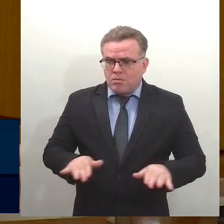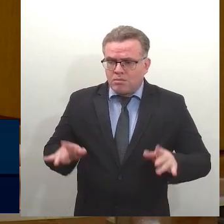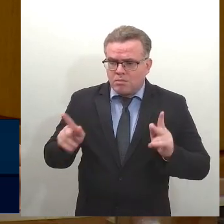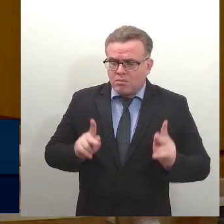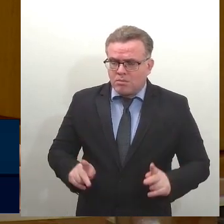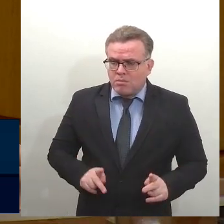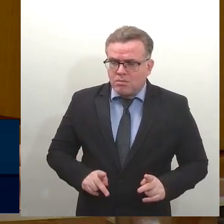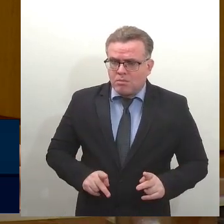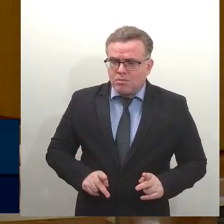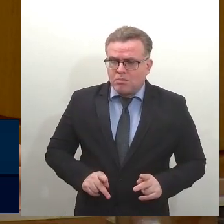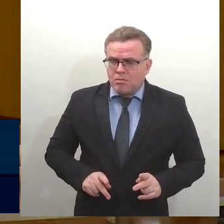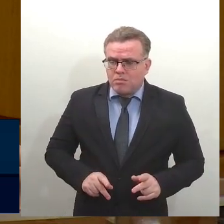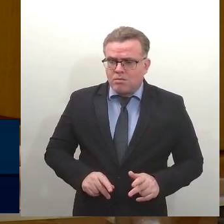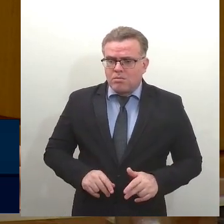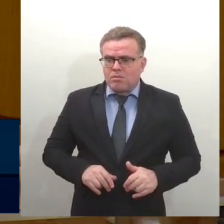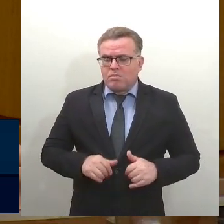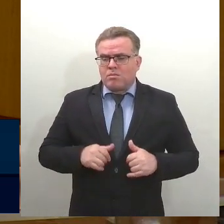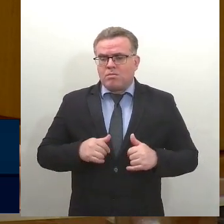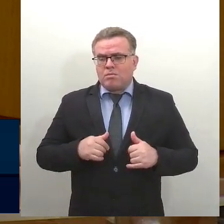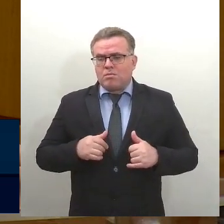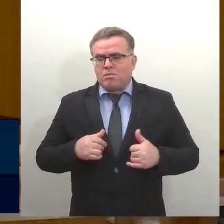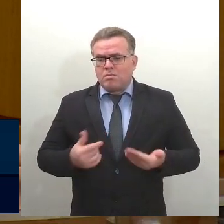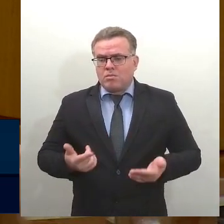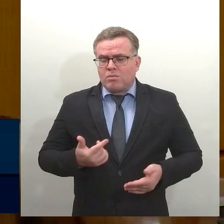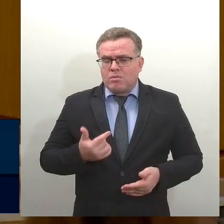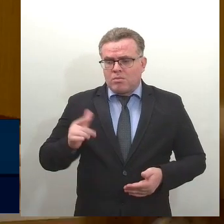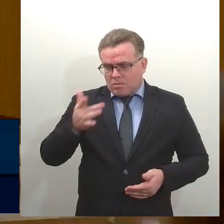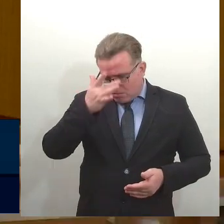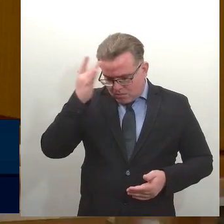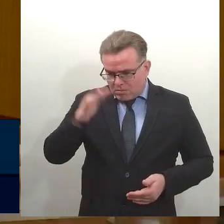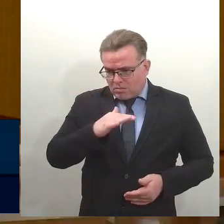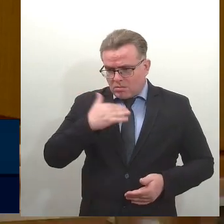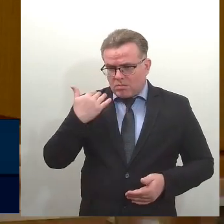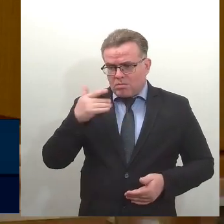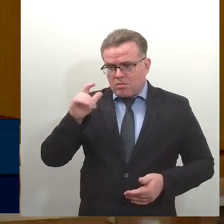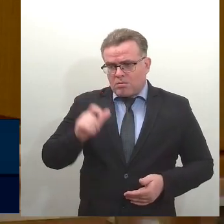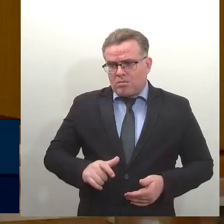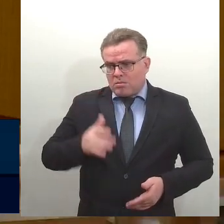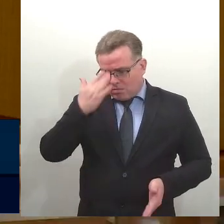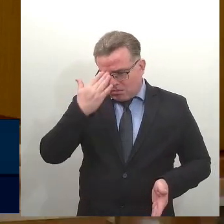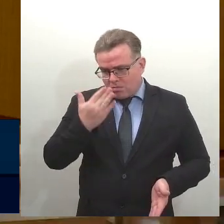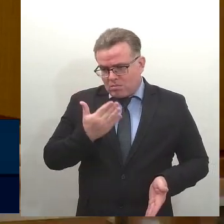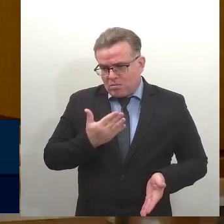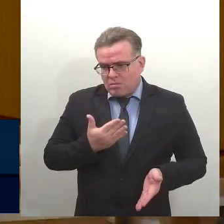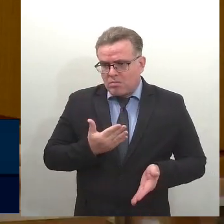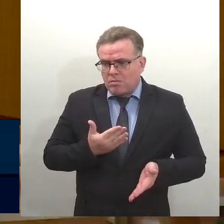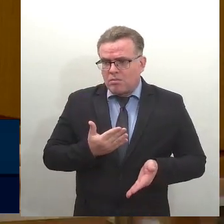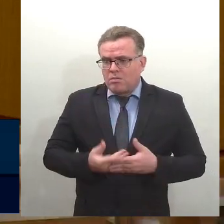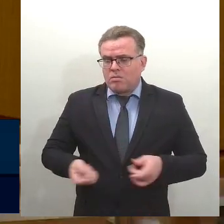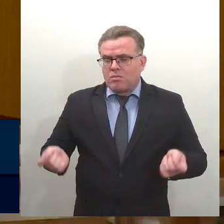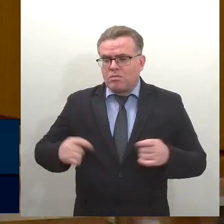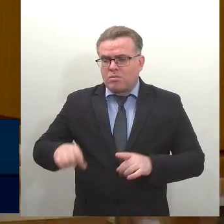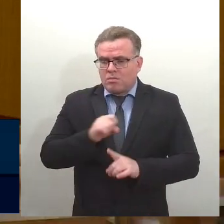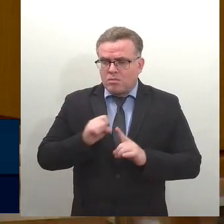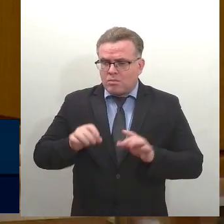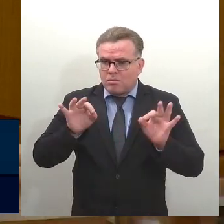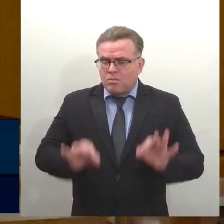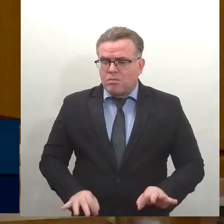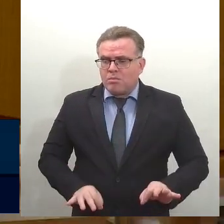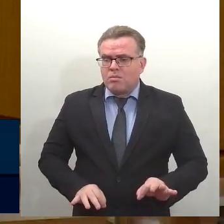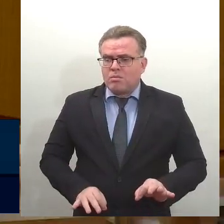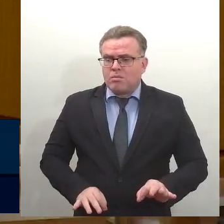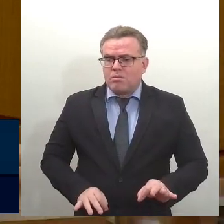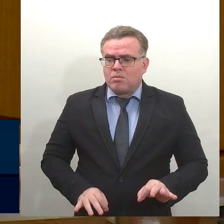King foi morto por acreditar em uma sociedade mais justa, quem é a gente